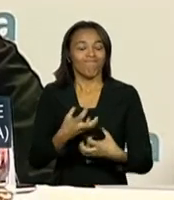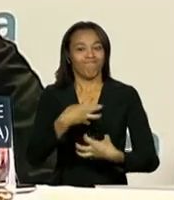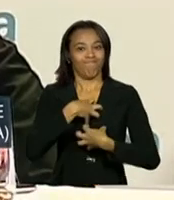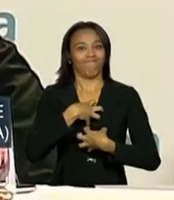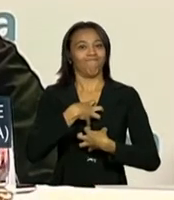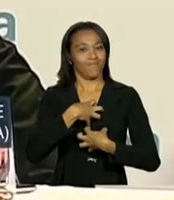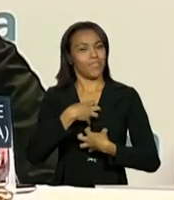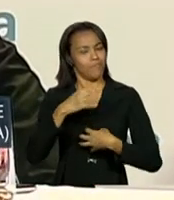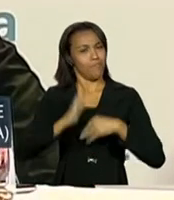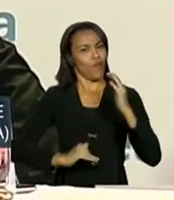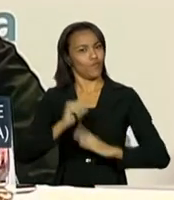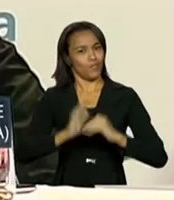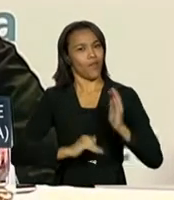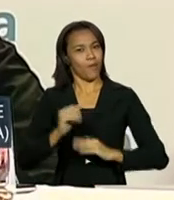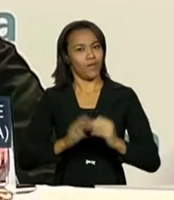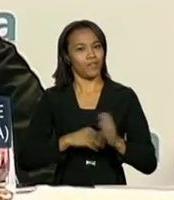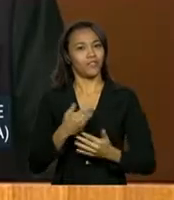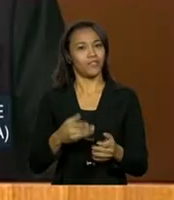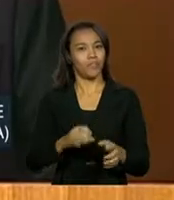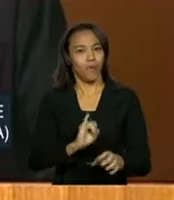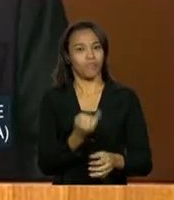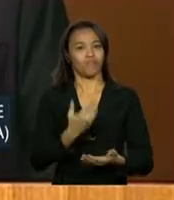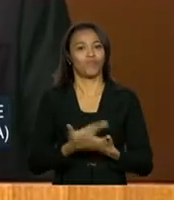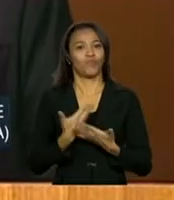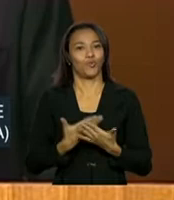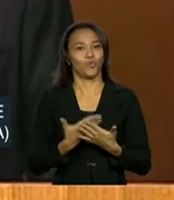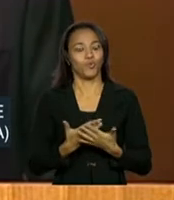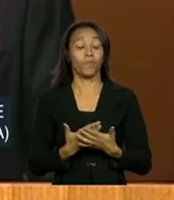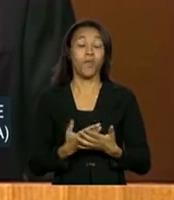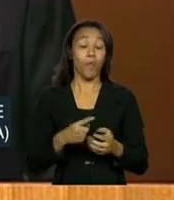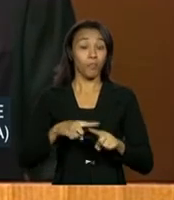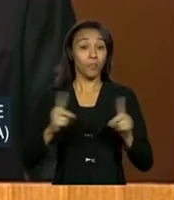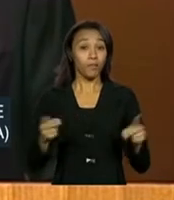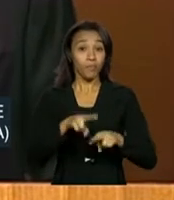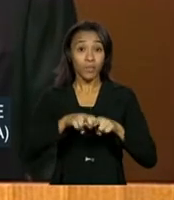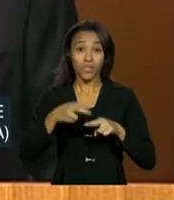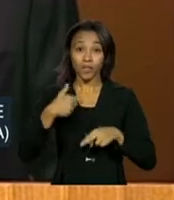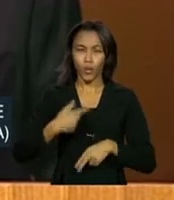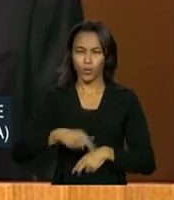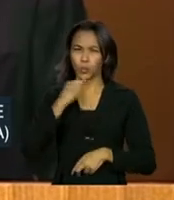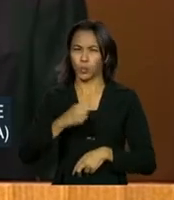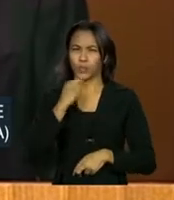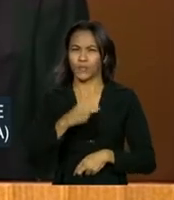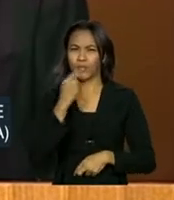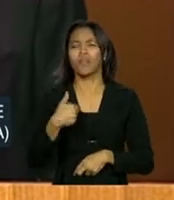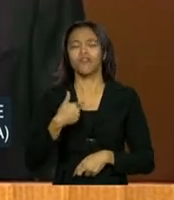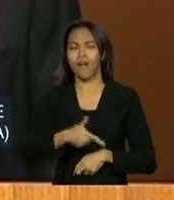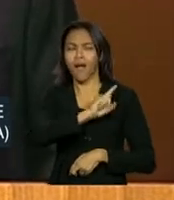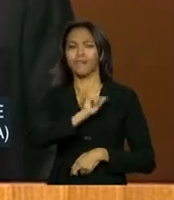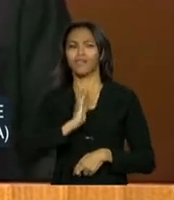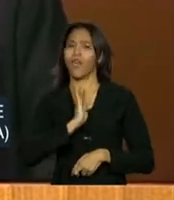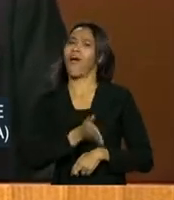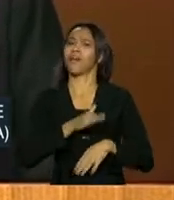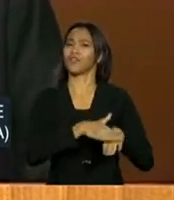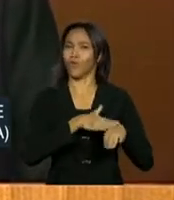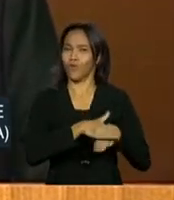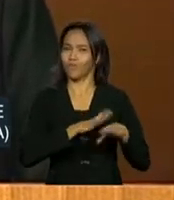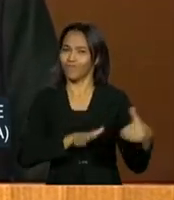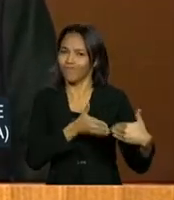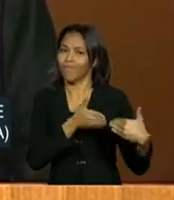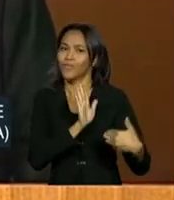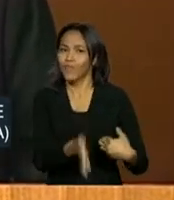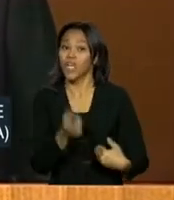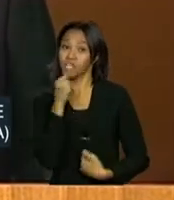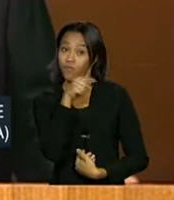academicamente e profissionalmente. Por isso, eu não tive nunca a menor dúvida, e já tínhamos conversado sobre isso, de